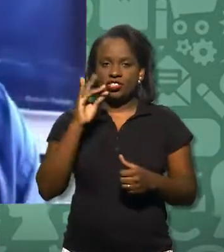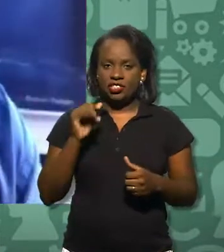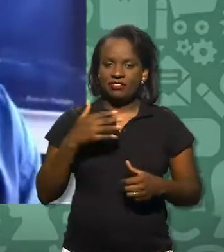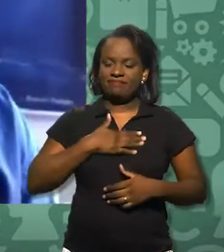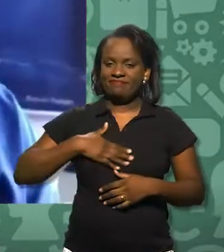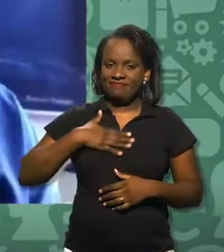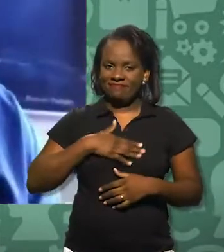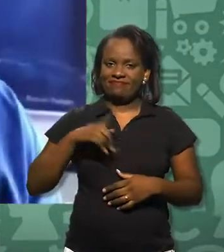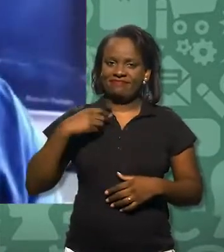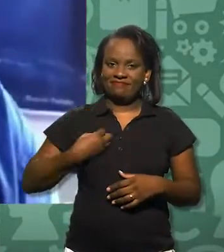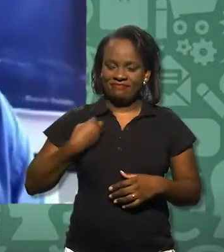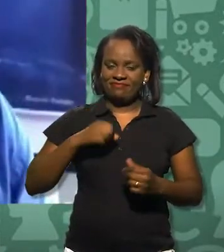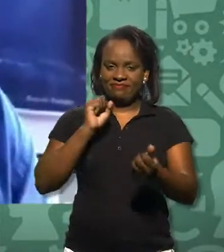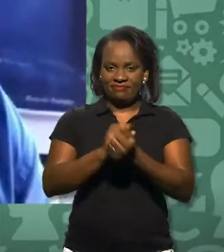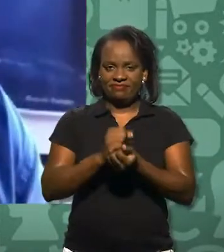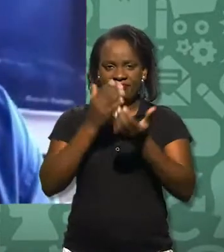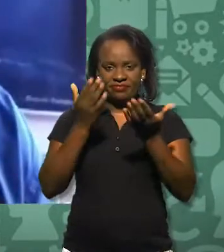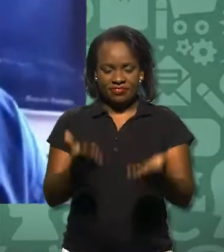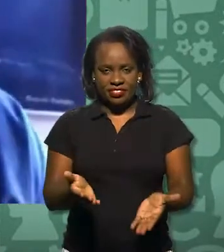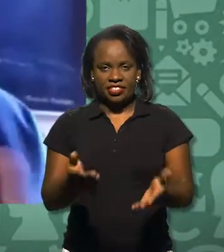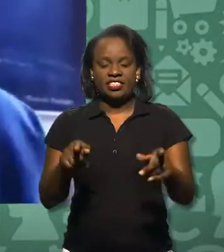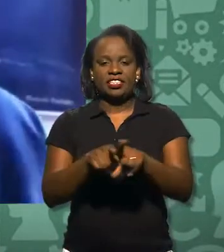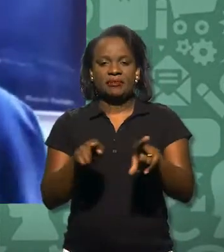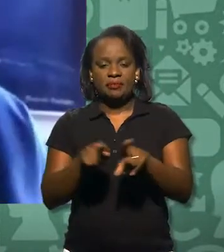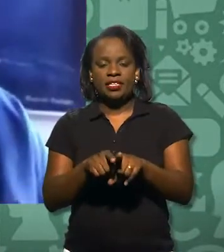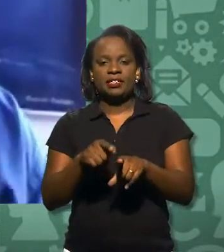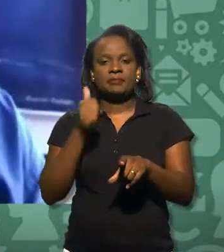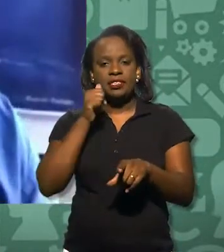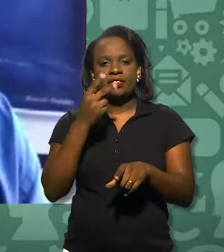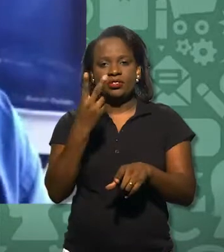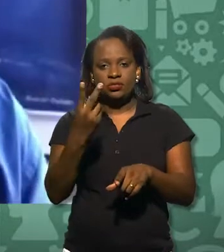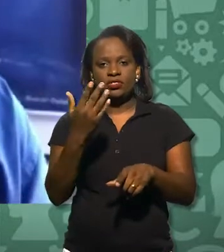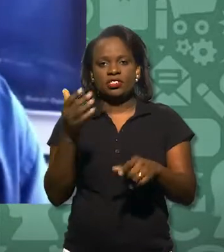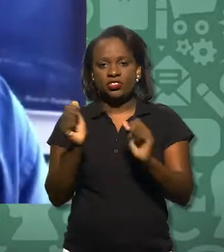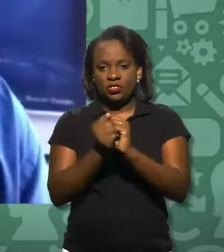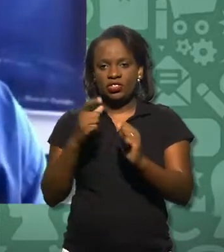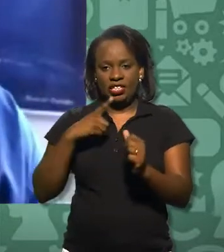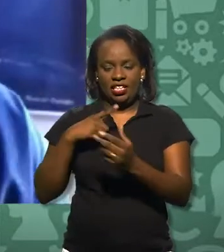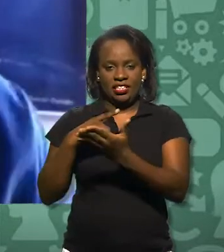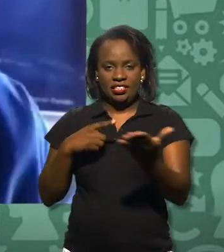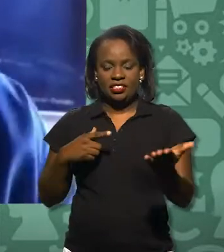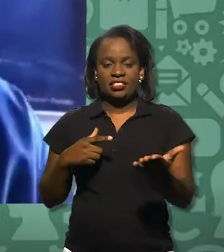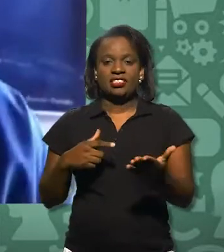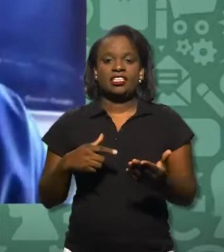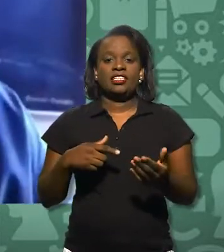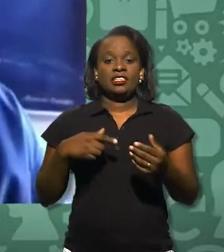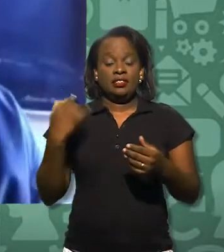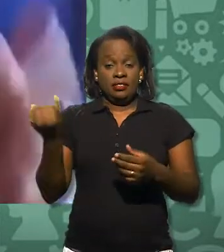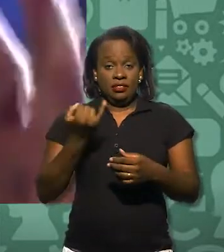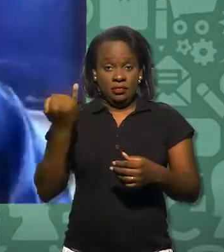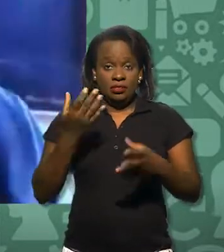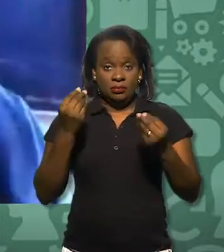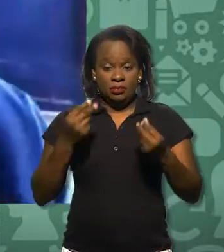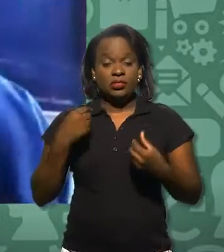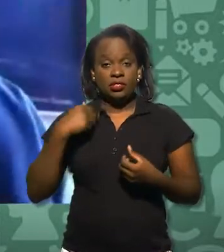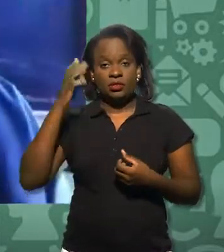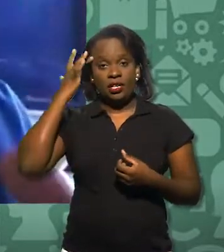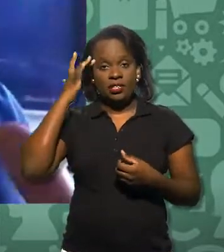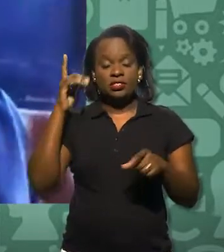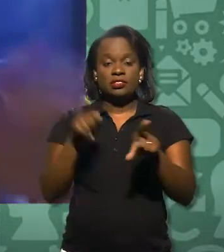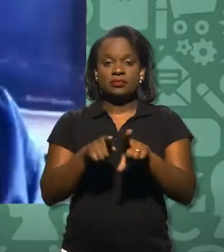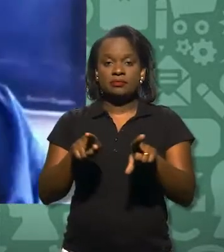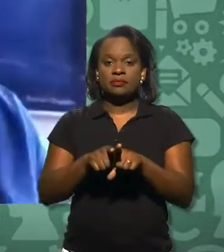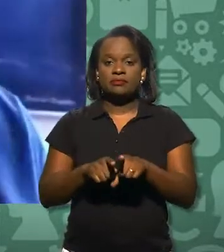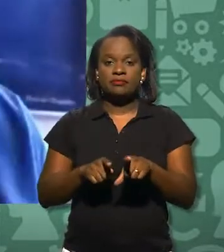um prazer estar aqui com você, Priscila, e as outras duas colegas que ali estão. É importantíssimo isso,